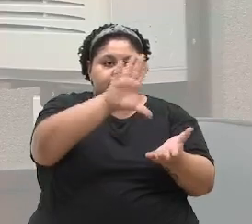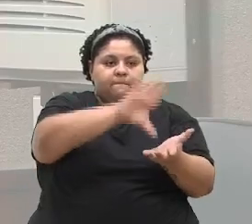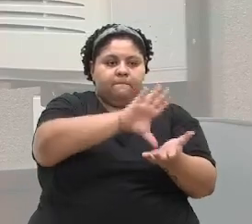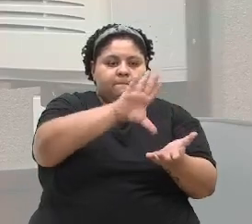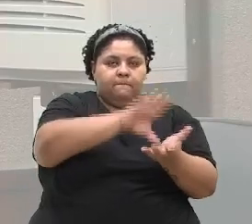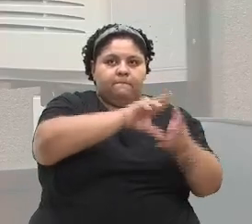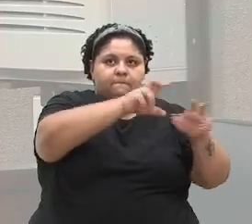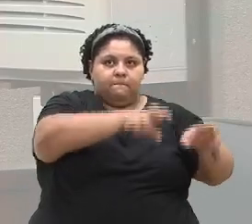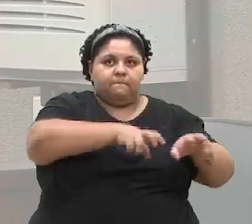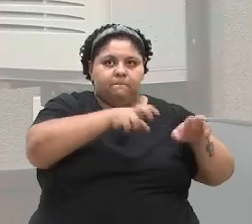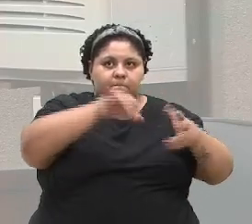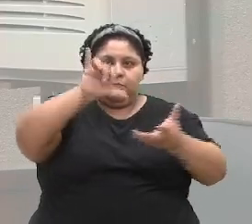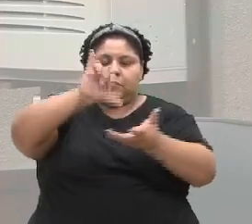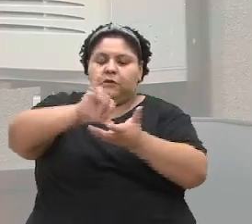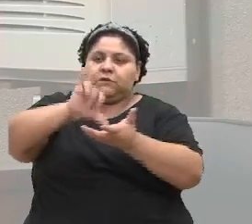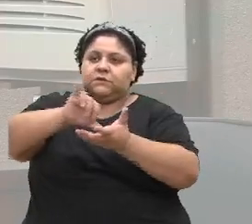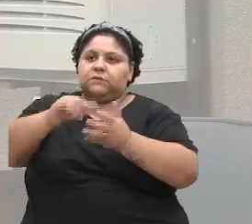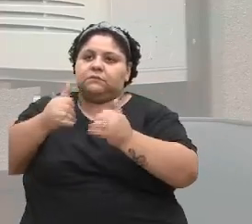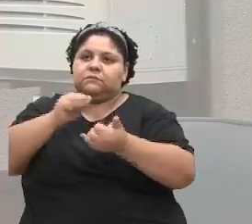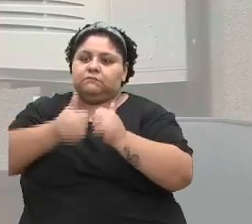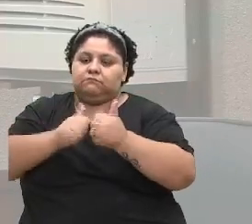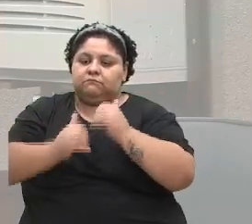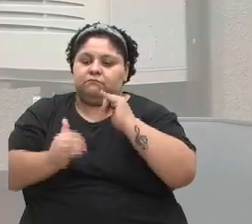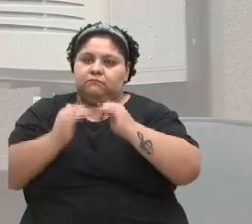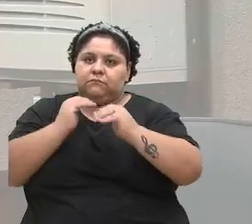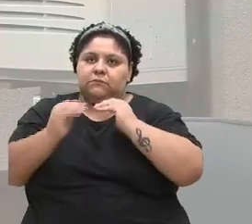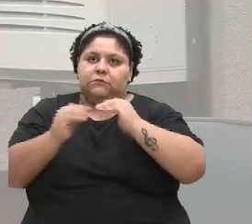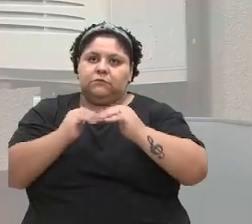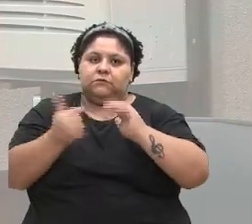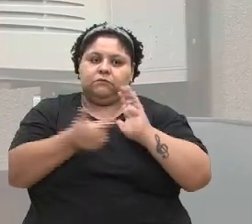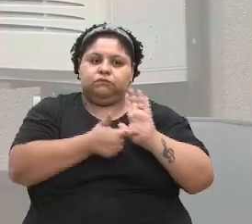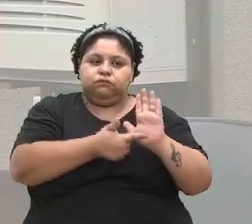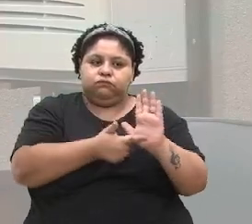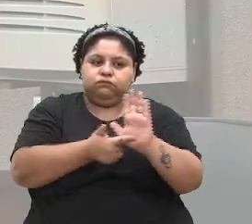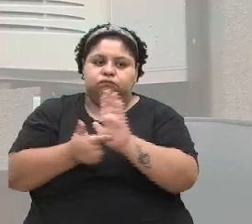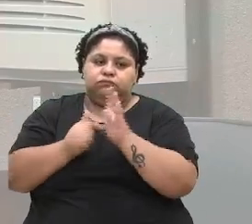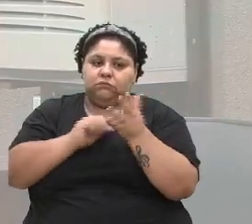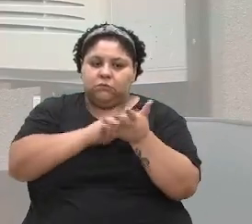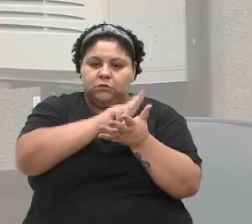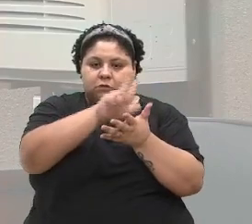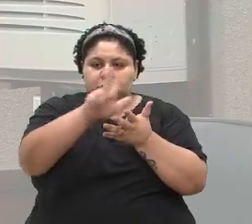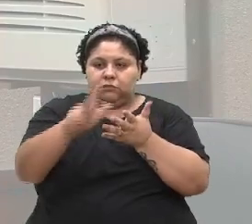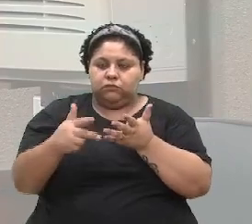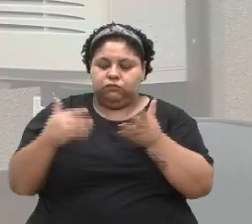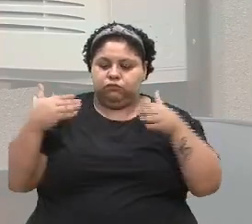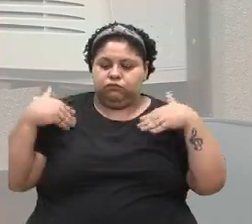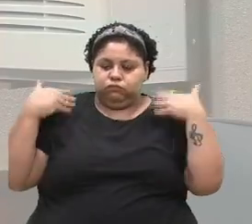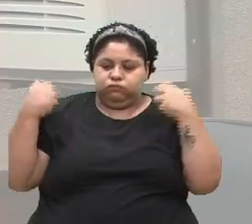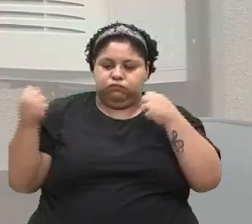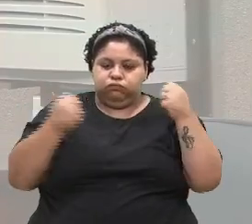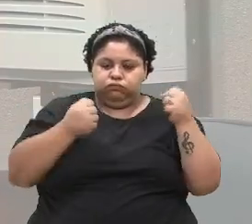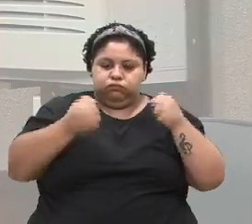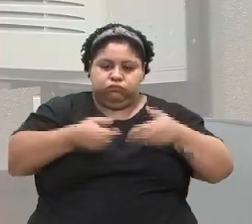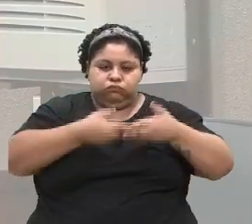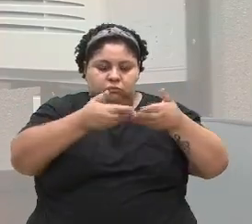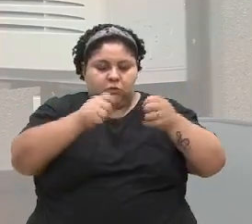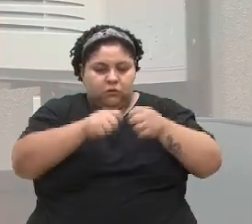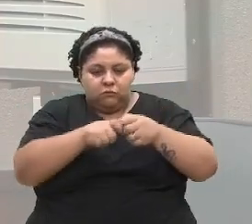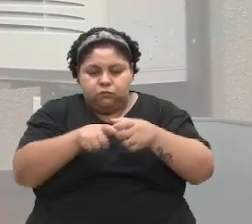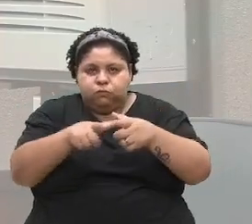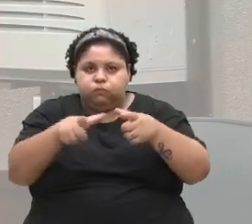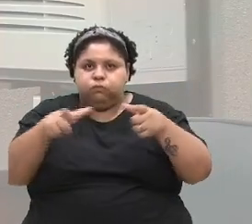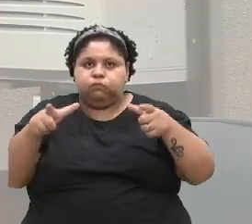centro esportivo automotor mostra a pluralidade que o turismo pode oferecer. Amplia as opções